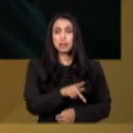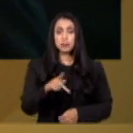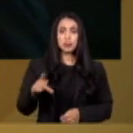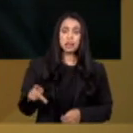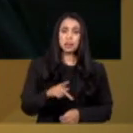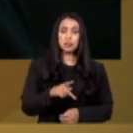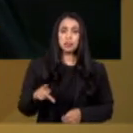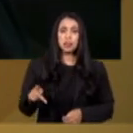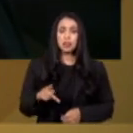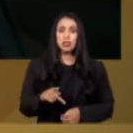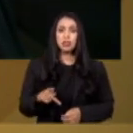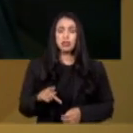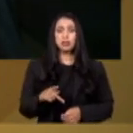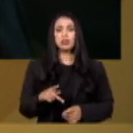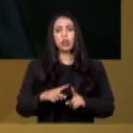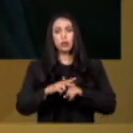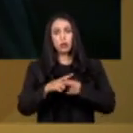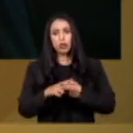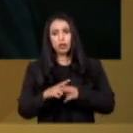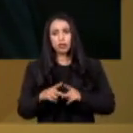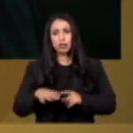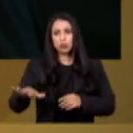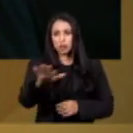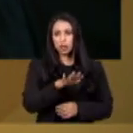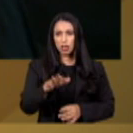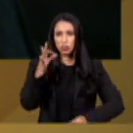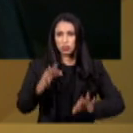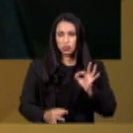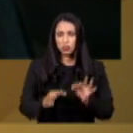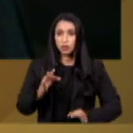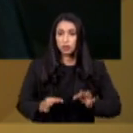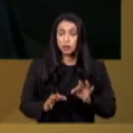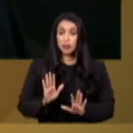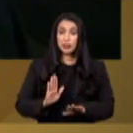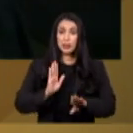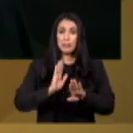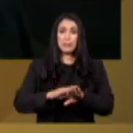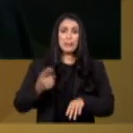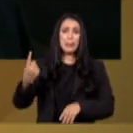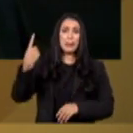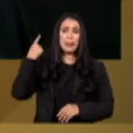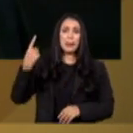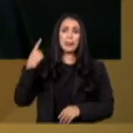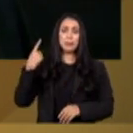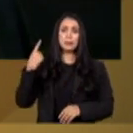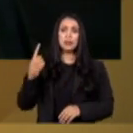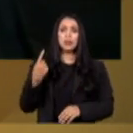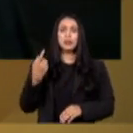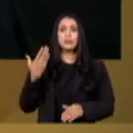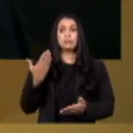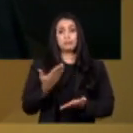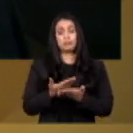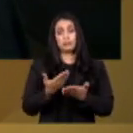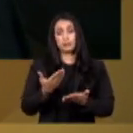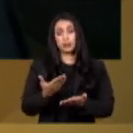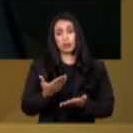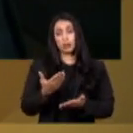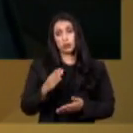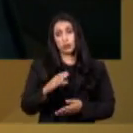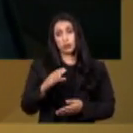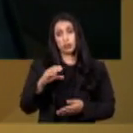corregedor-geral na época tecido ele não confia